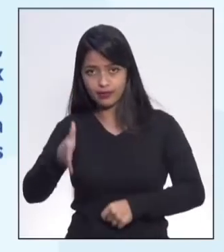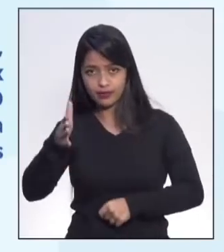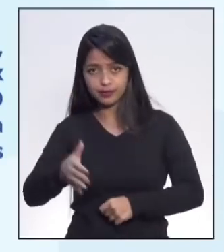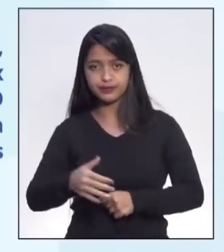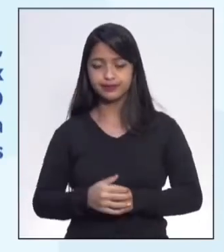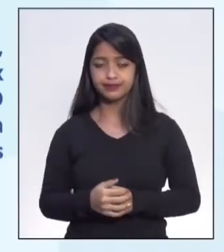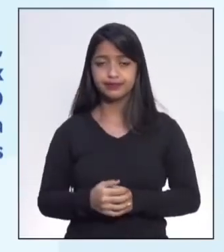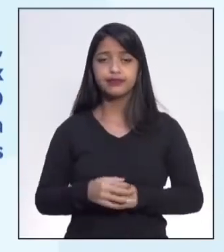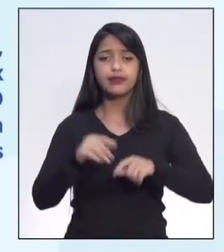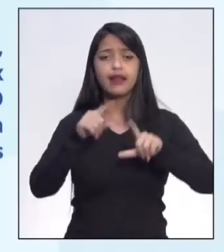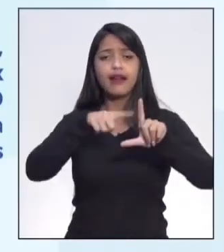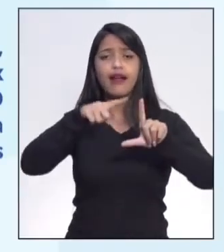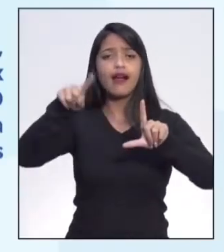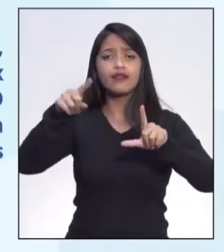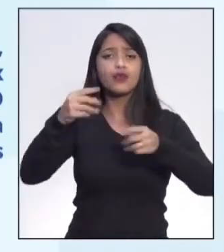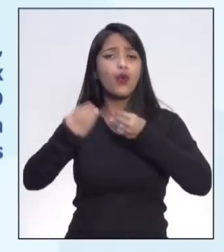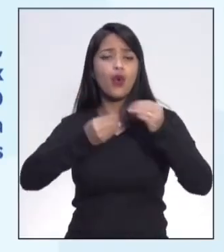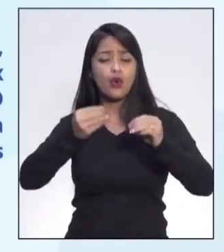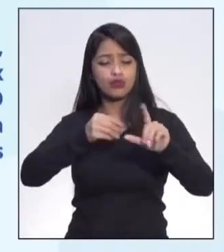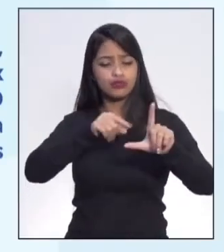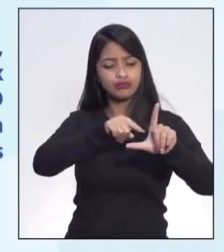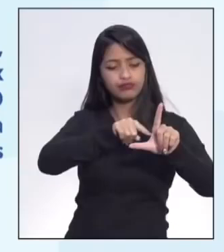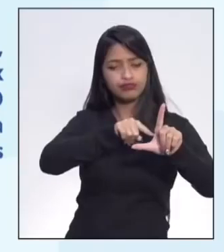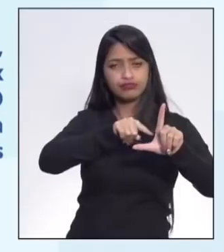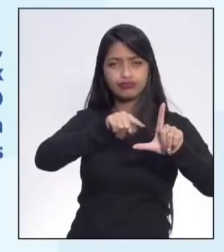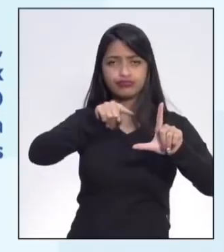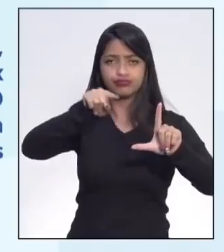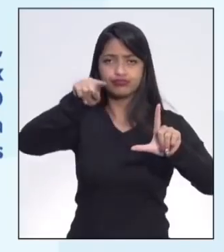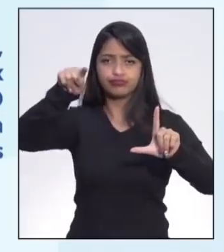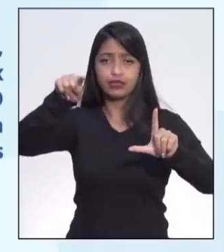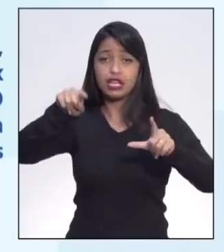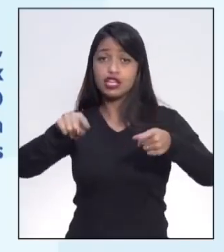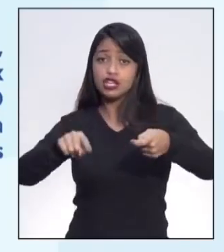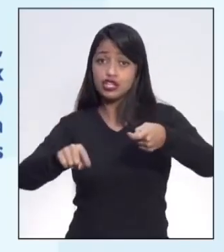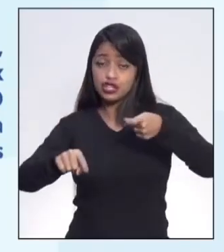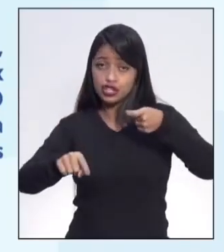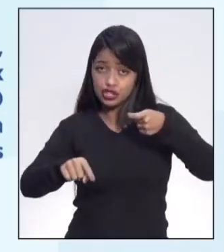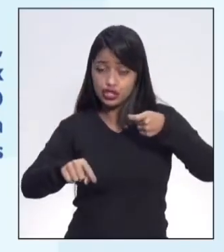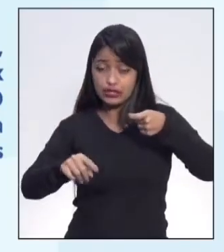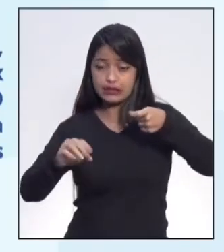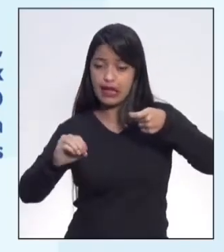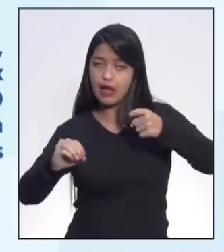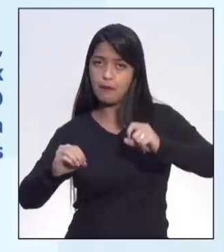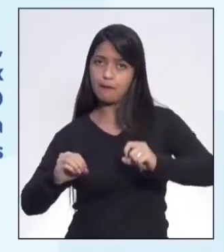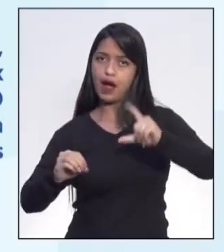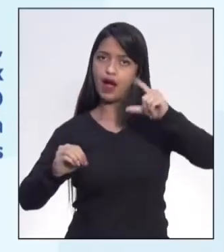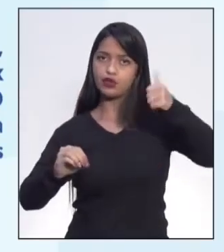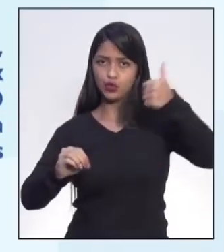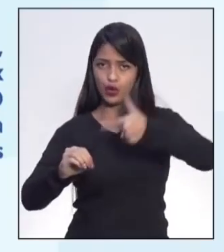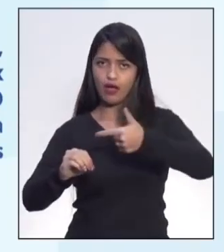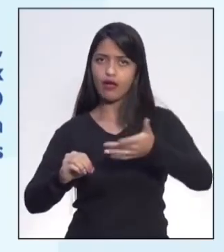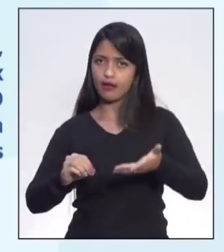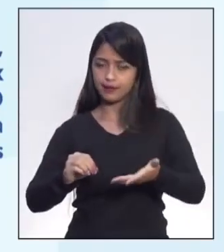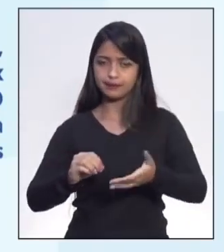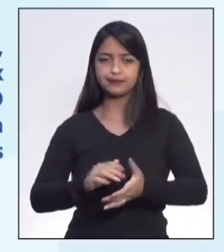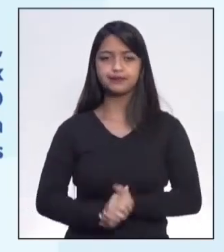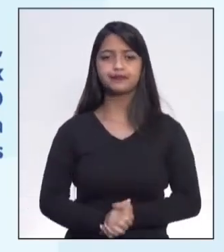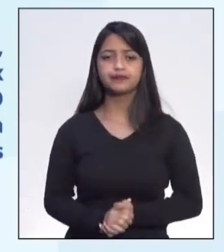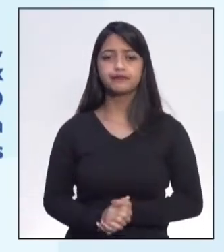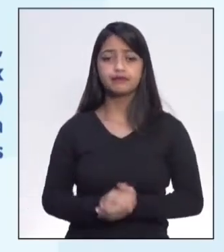x maior que 0, uma vez que x corresponde à medida do lado. O gráfico dessa função é uma